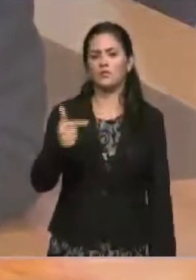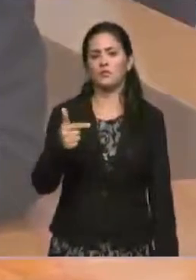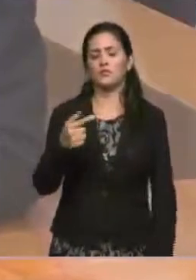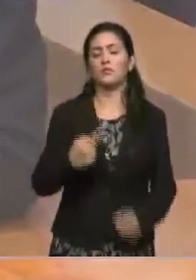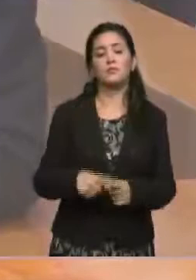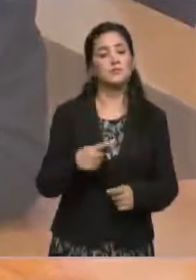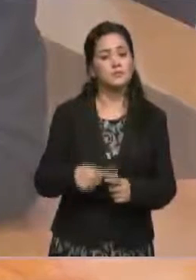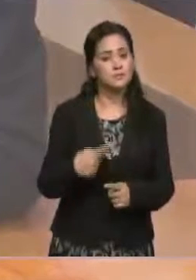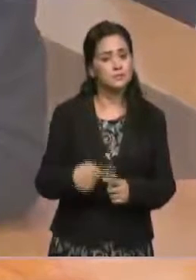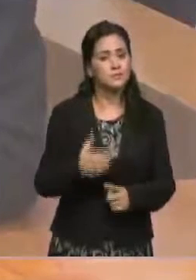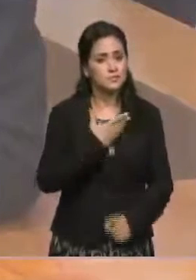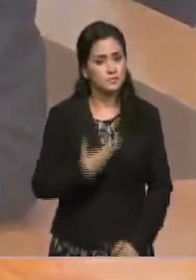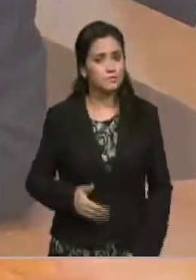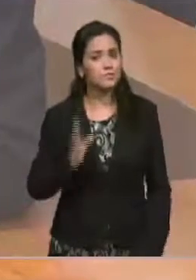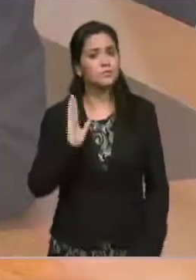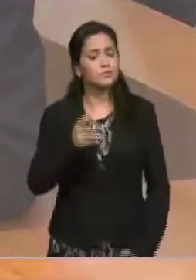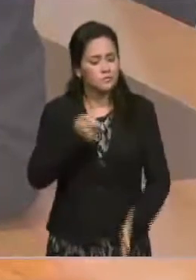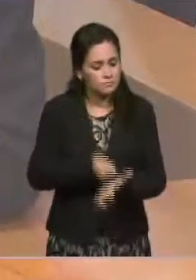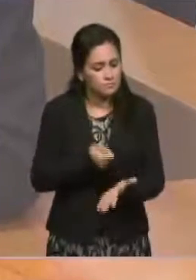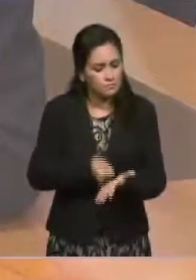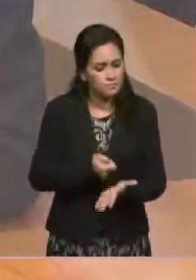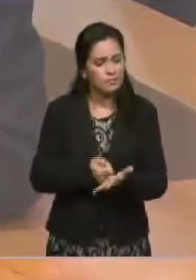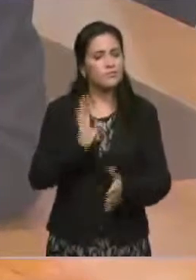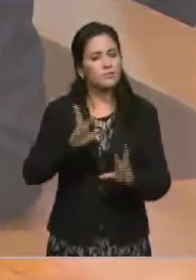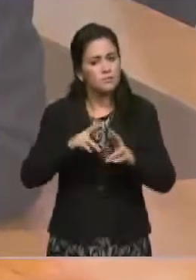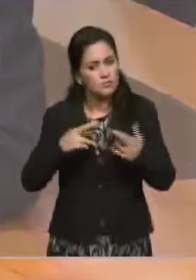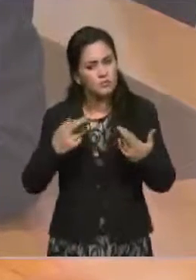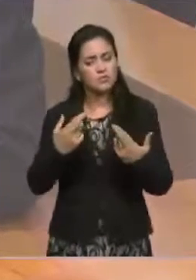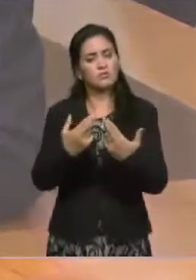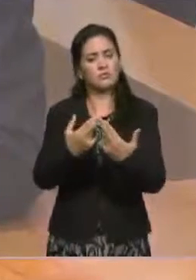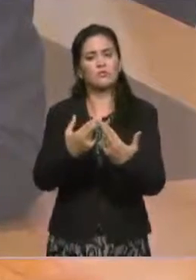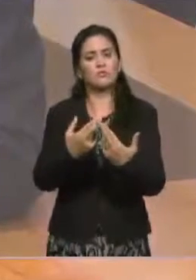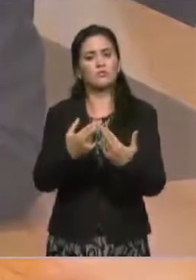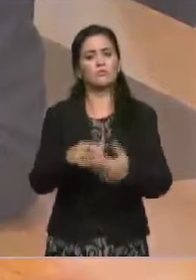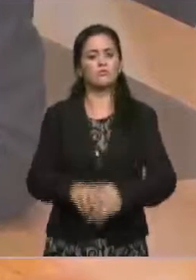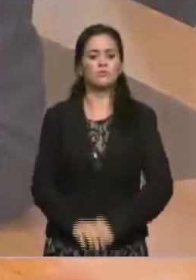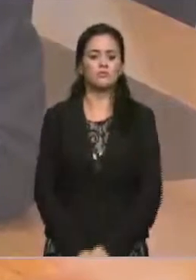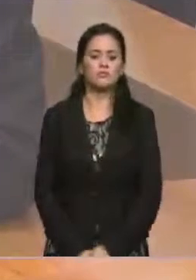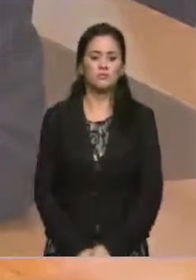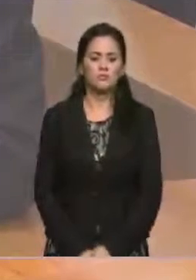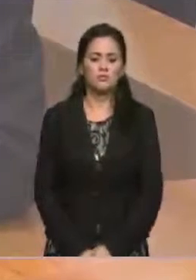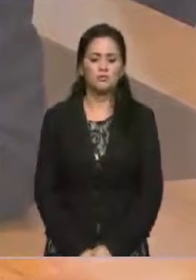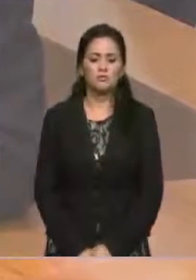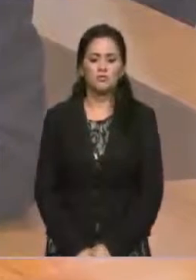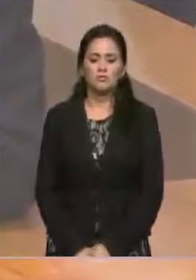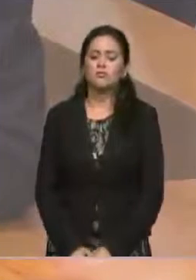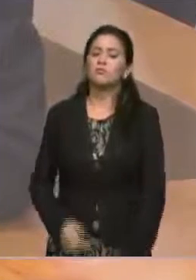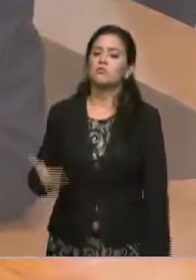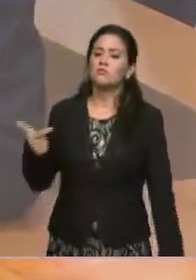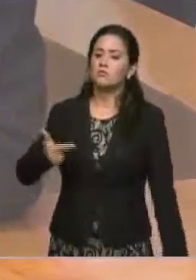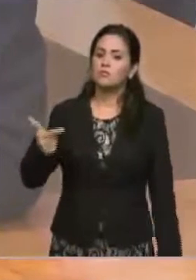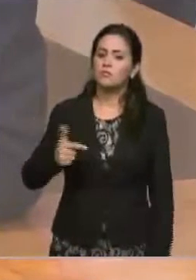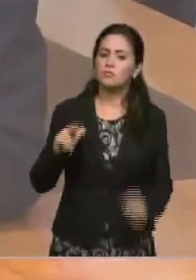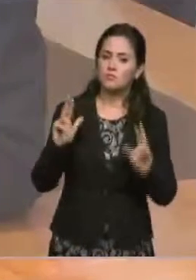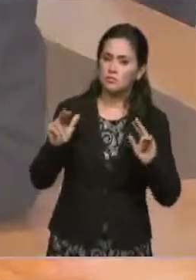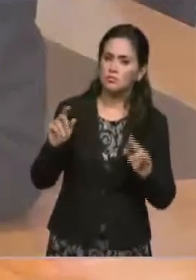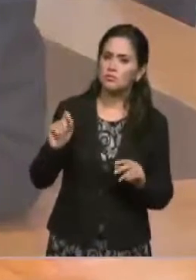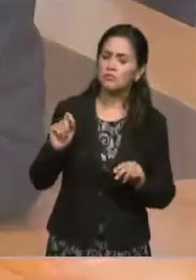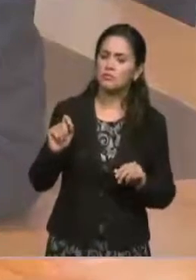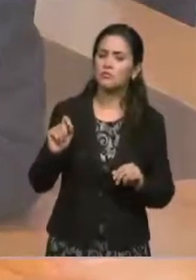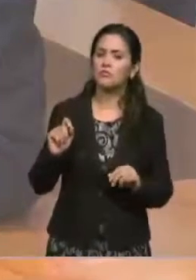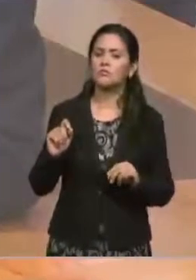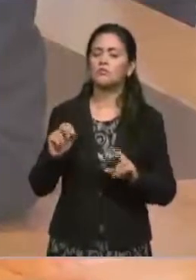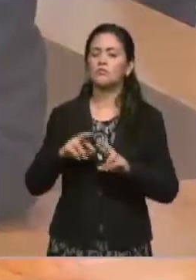cobrando. O segundo assunto, senhores, diz a respeito de uma reunião que tive